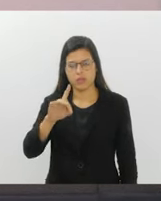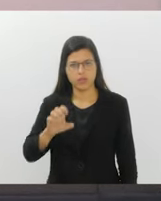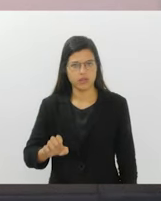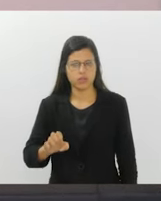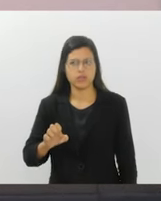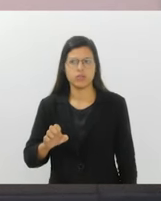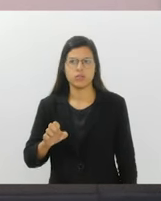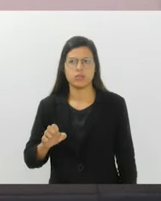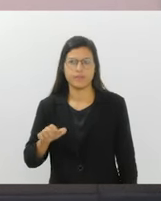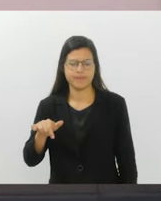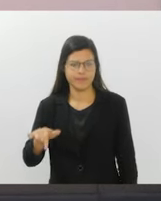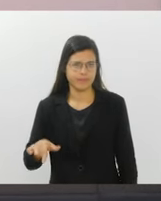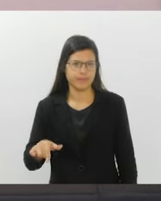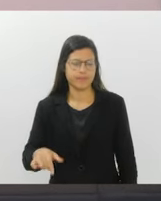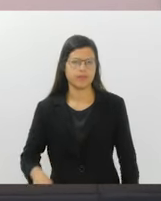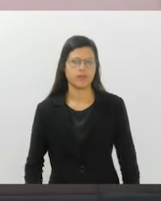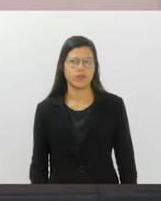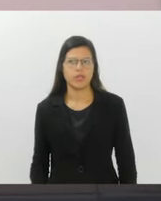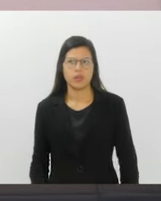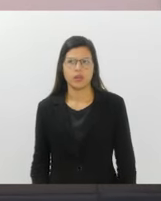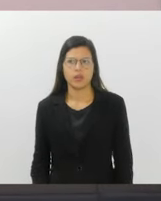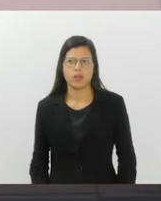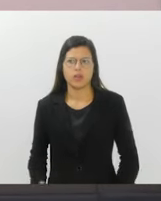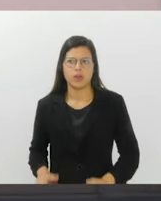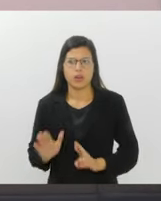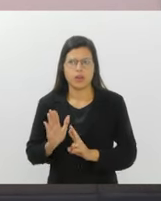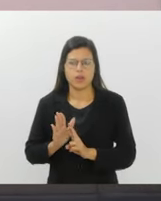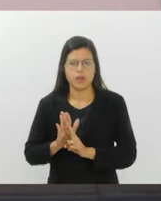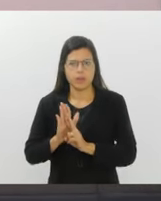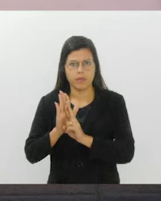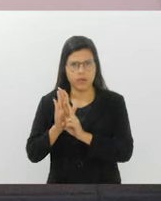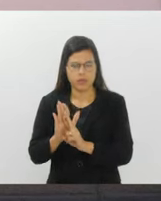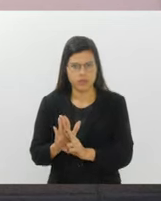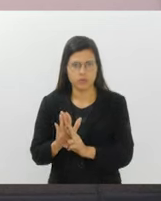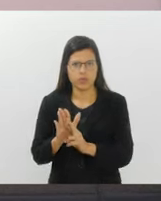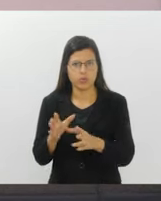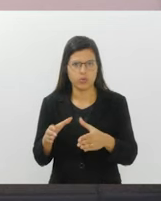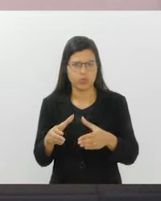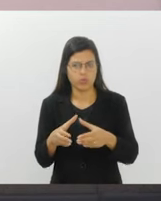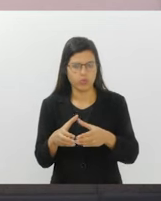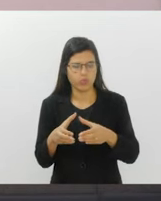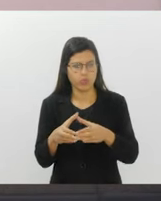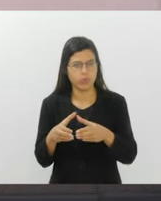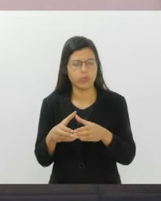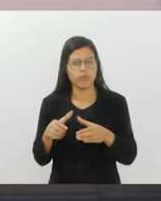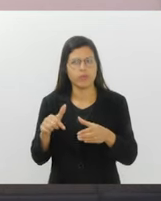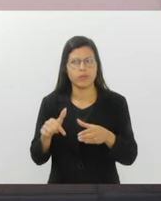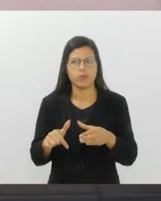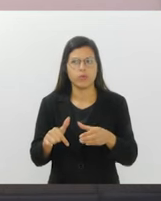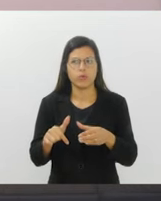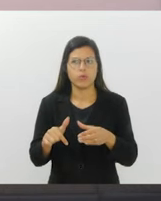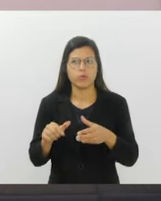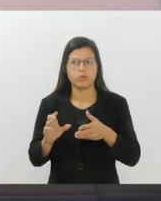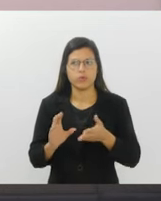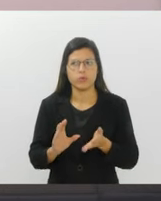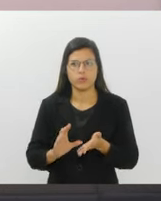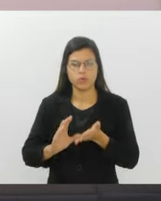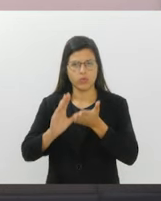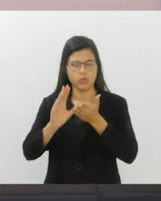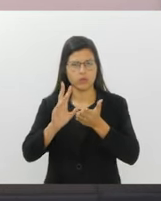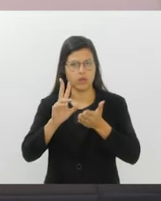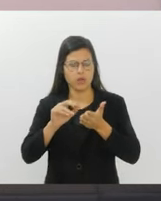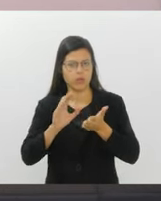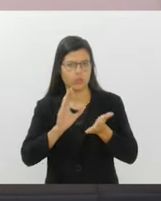Excelência, deputado Tante, represento o Parlamento Fluminense no Conselho Gestor do Fundo